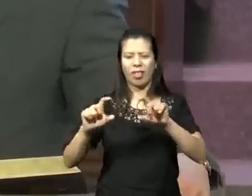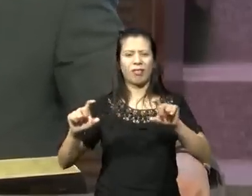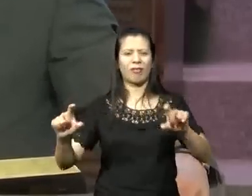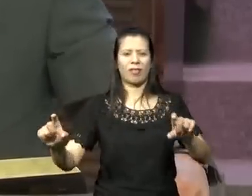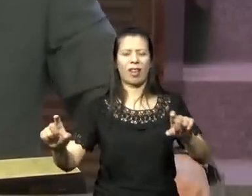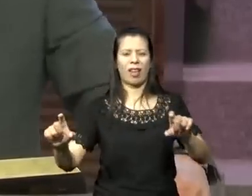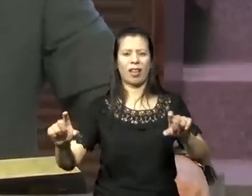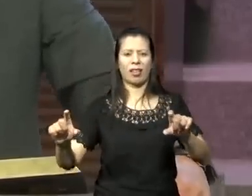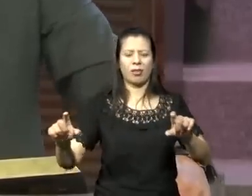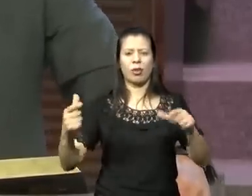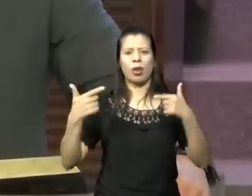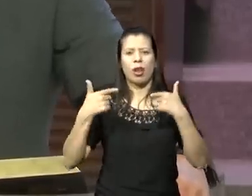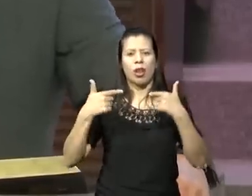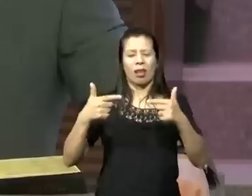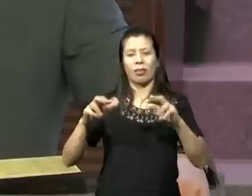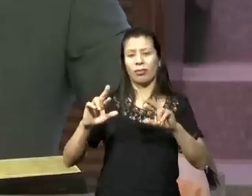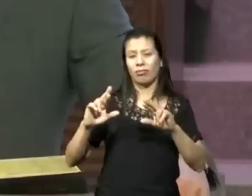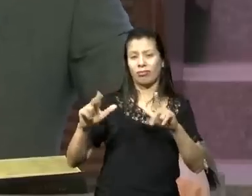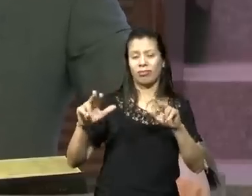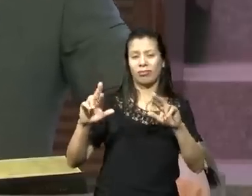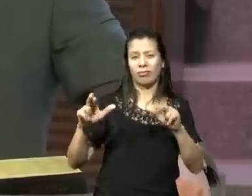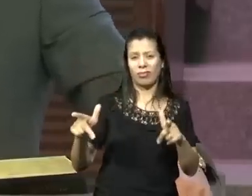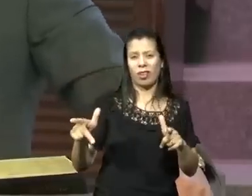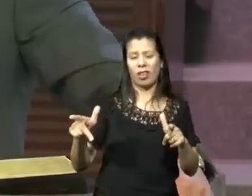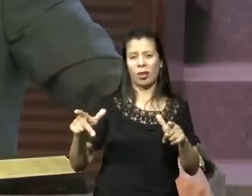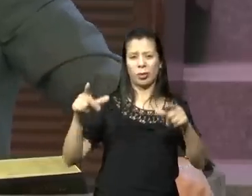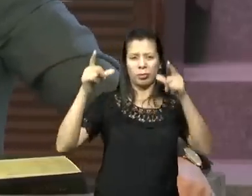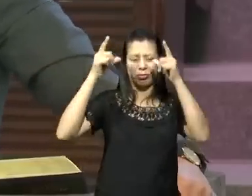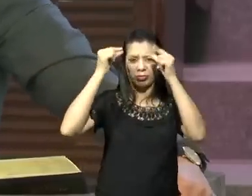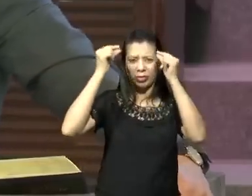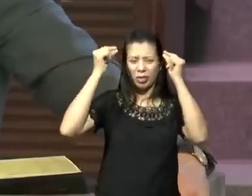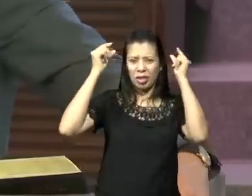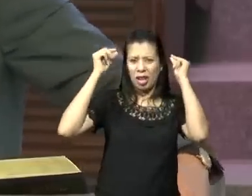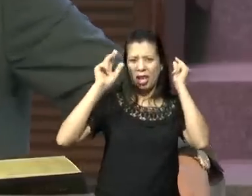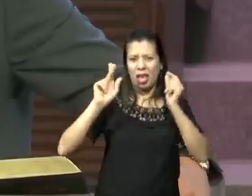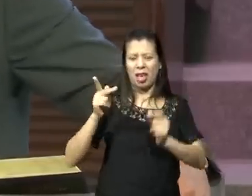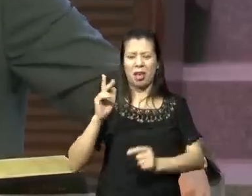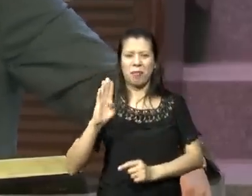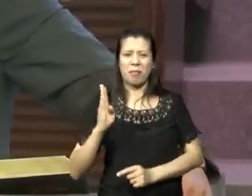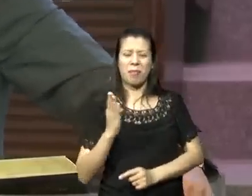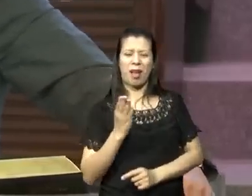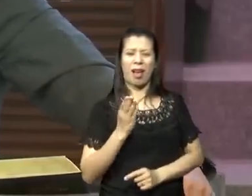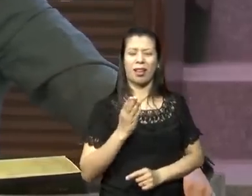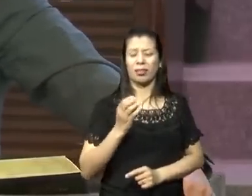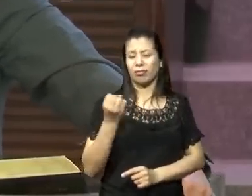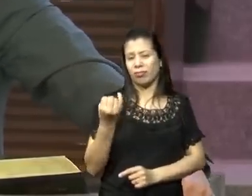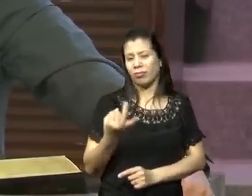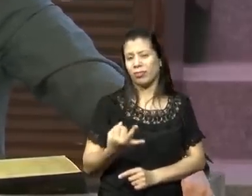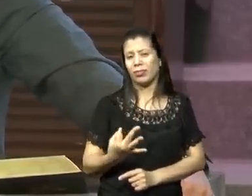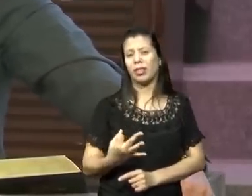coisas sinônimas Jeová jireh significa Deus verá